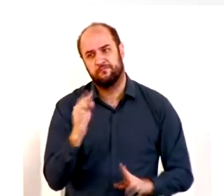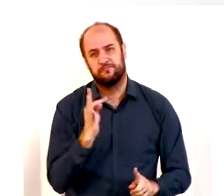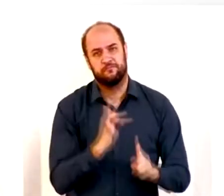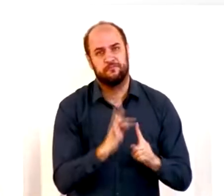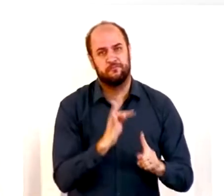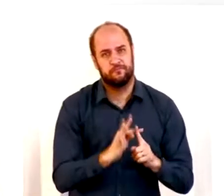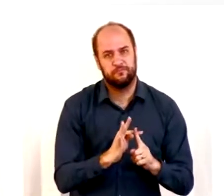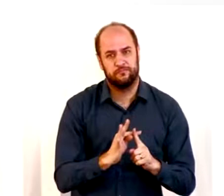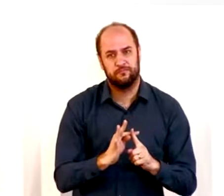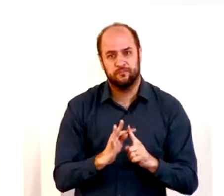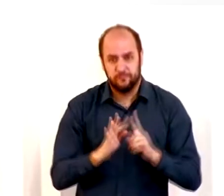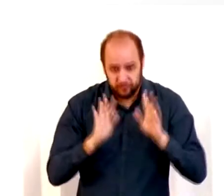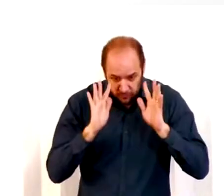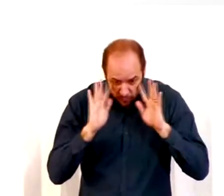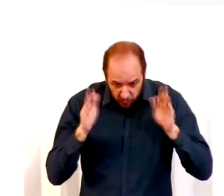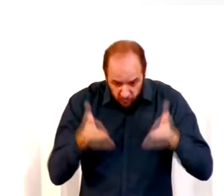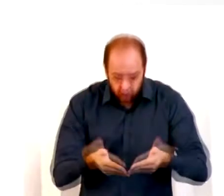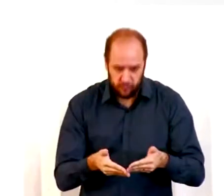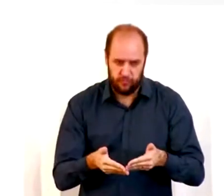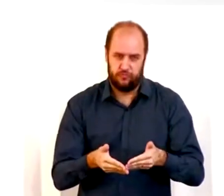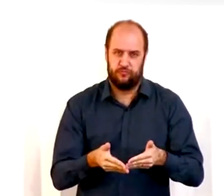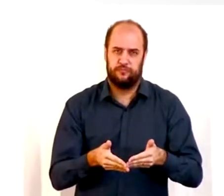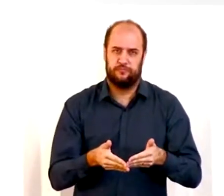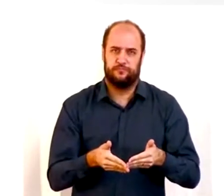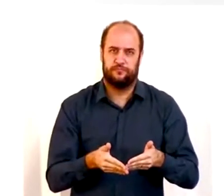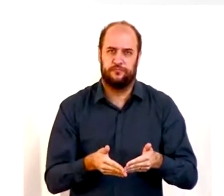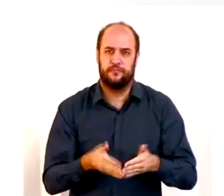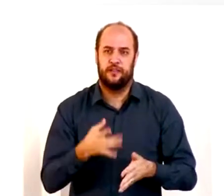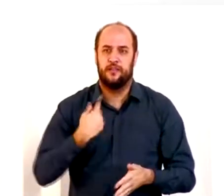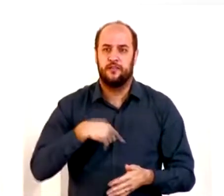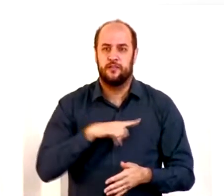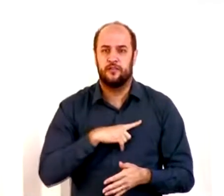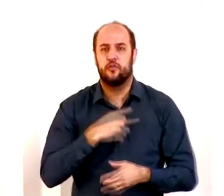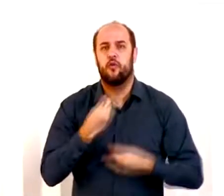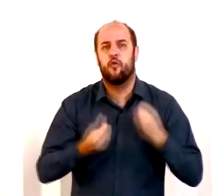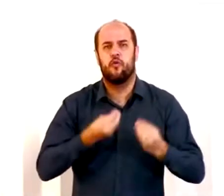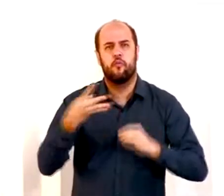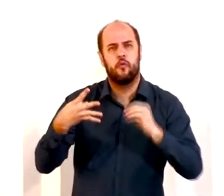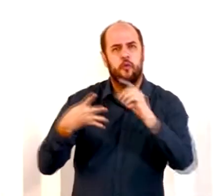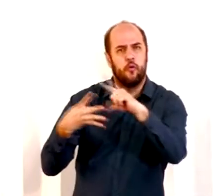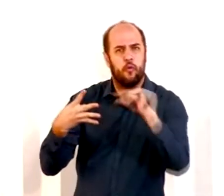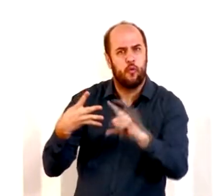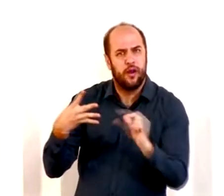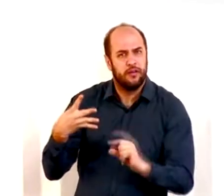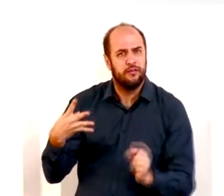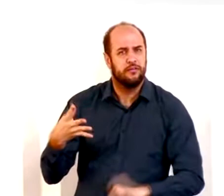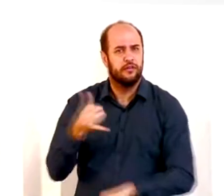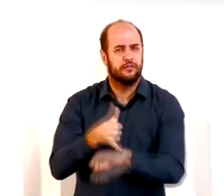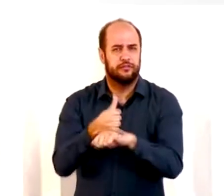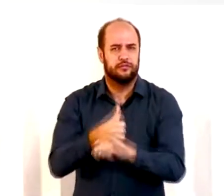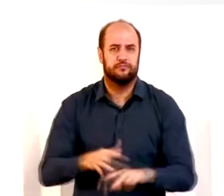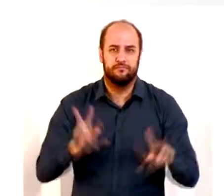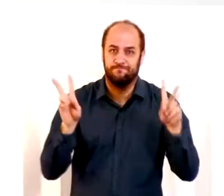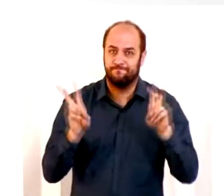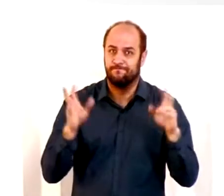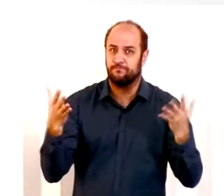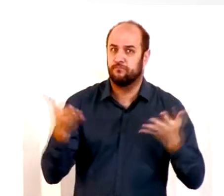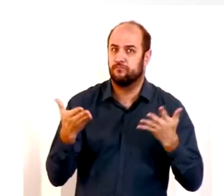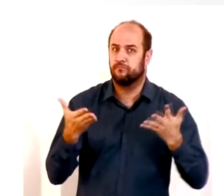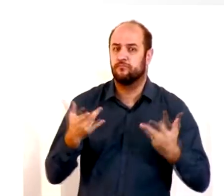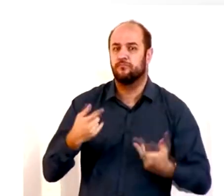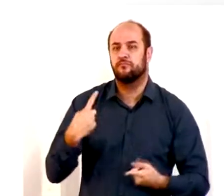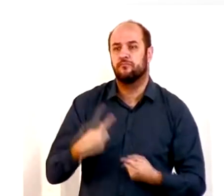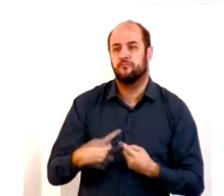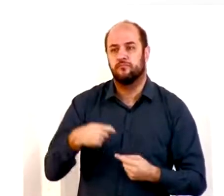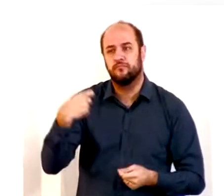e essa ênfase aqui, a qualificação, então, para os líderes. E o meu tema nessa manhã é que é